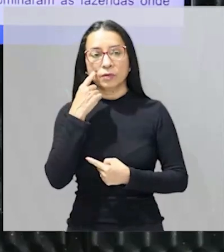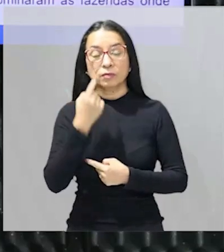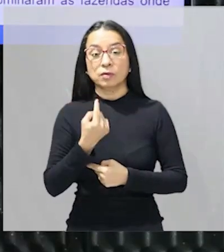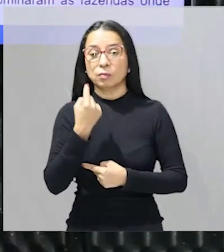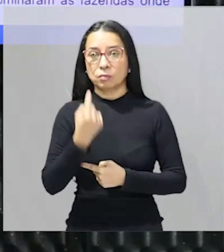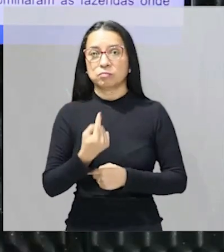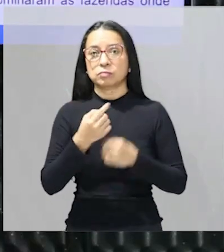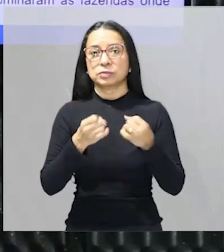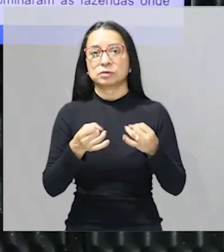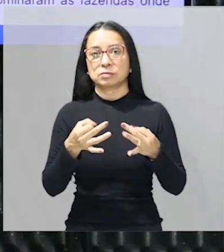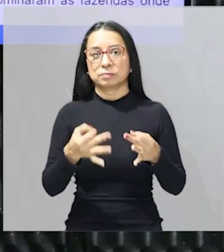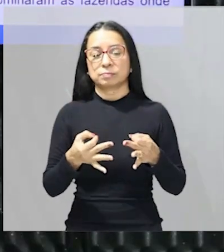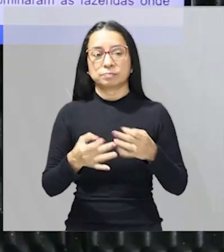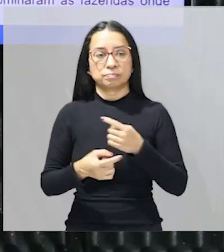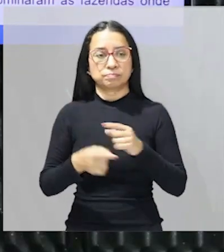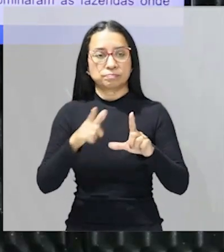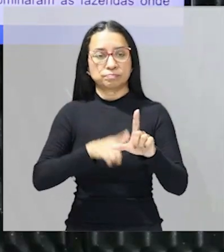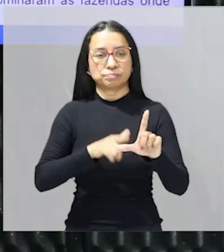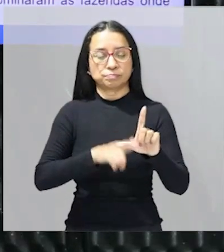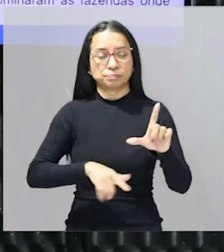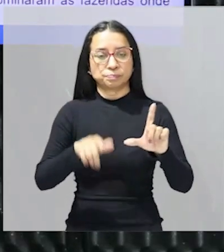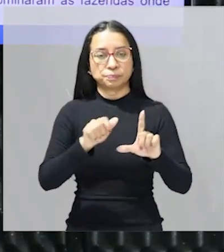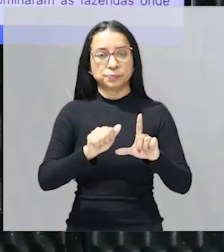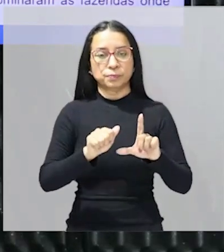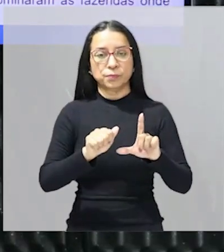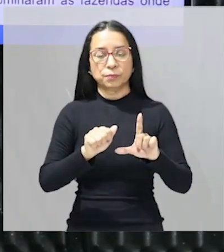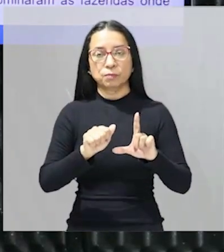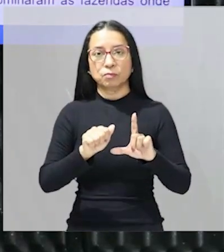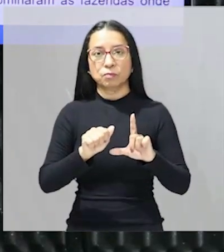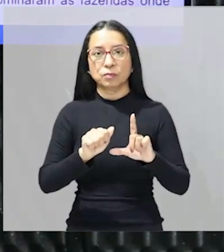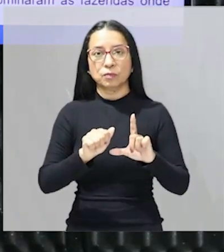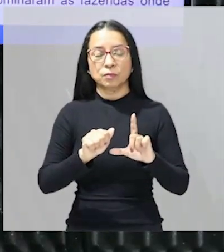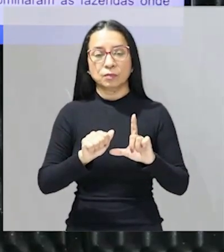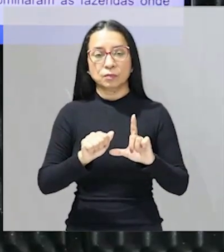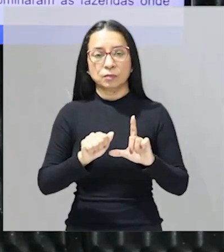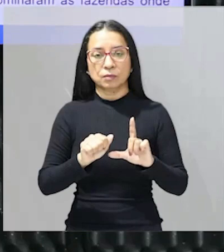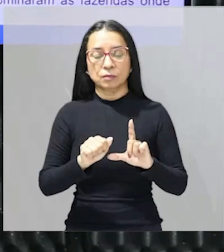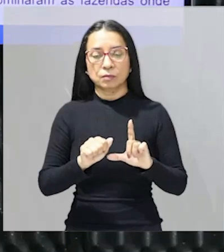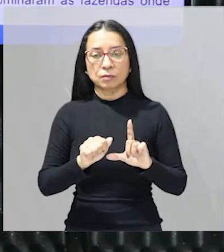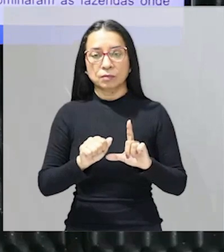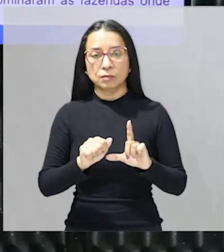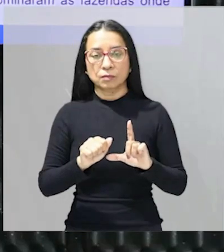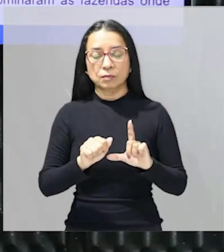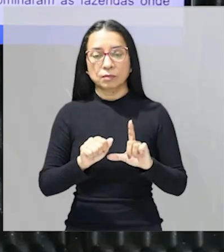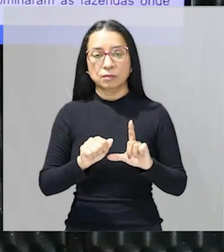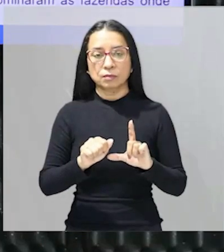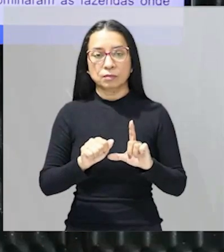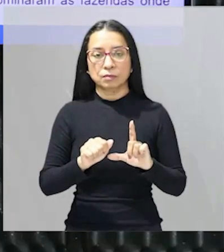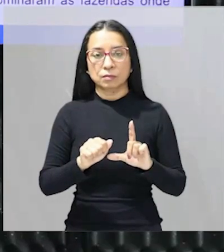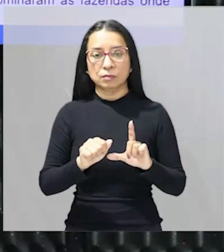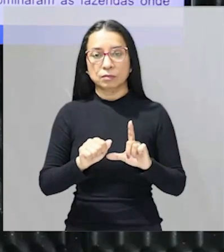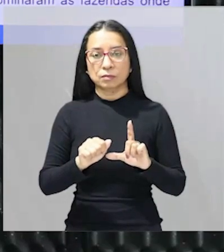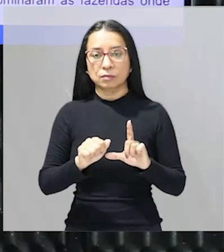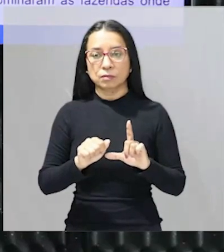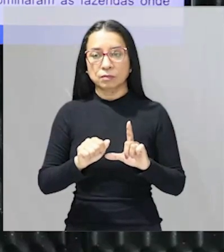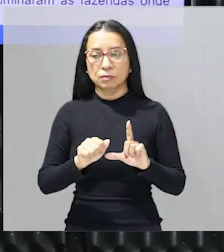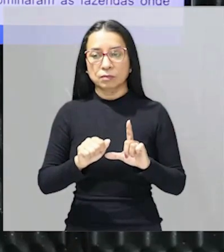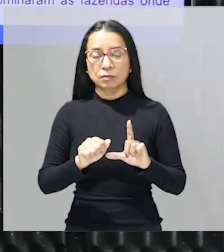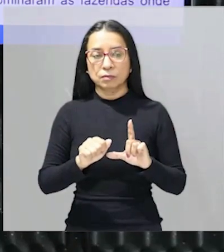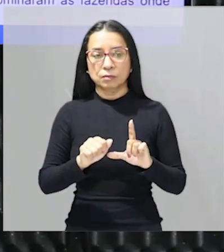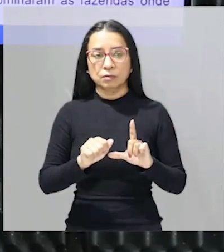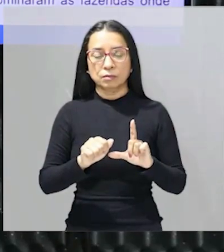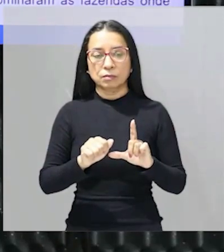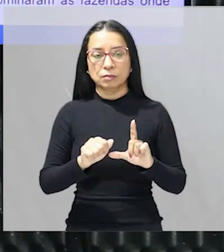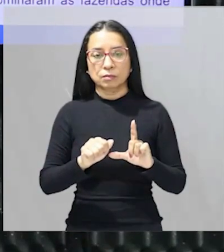das explicações. Letra A. No Brasil, o tráfico negreiro foi facilitado pela proximidade com o